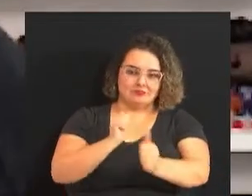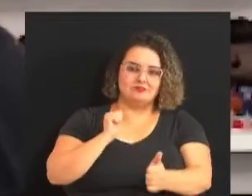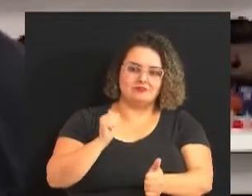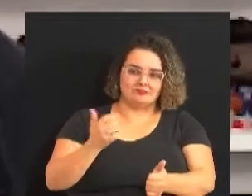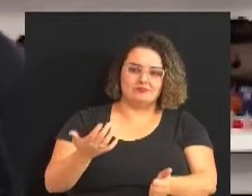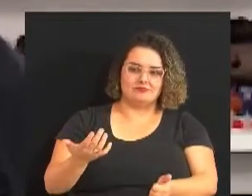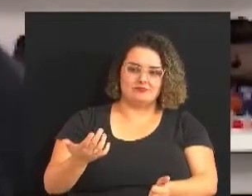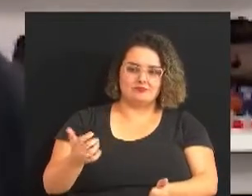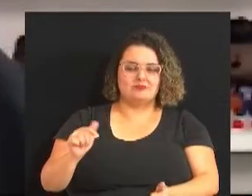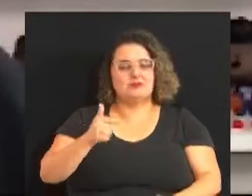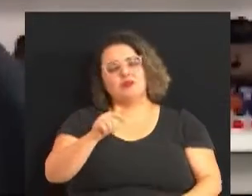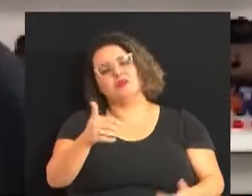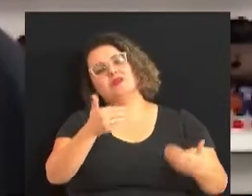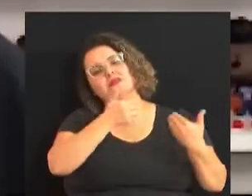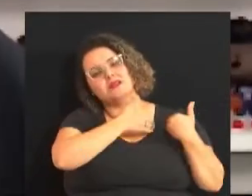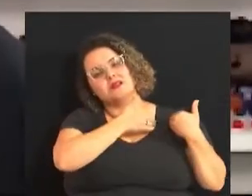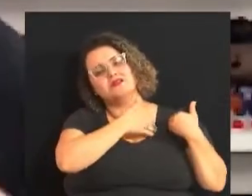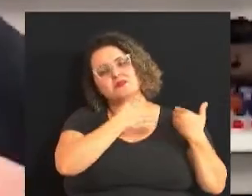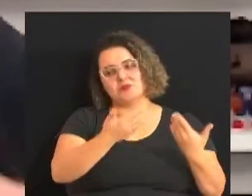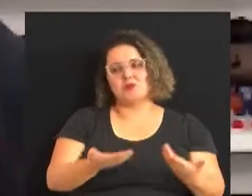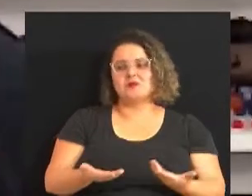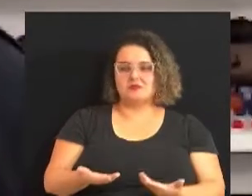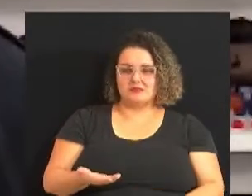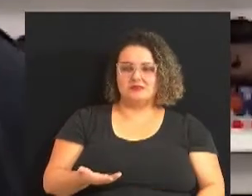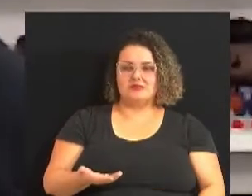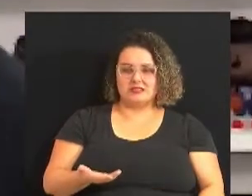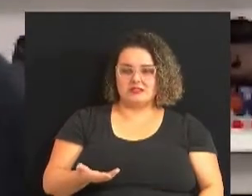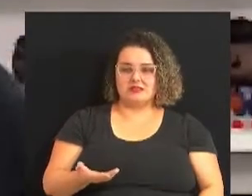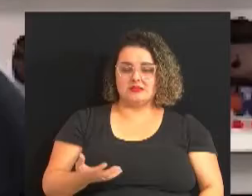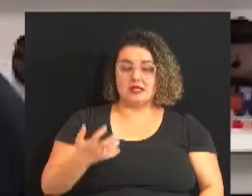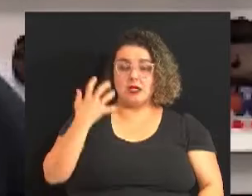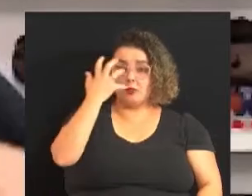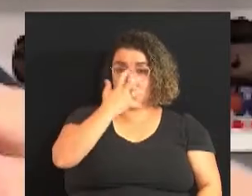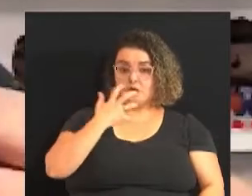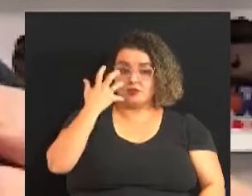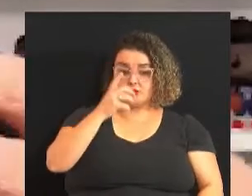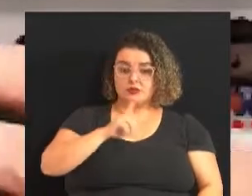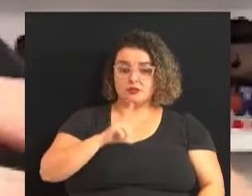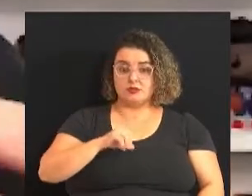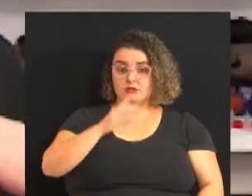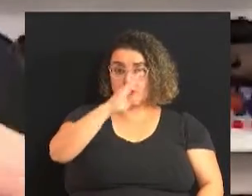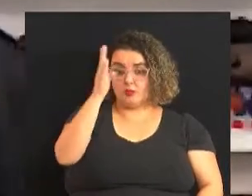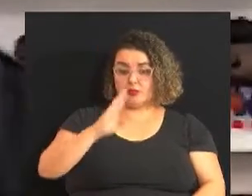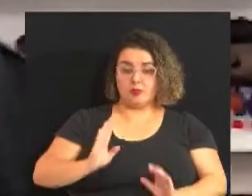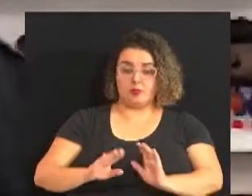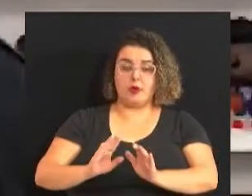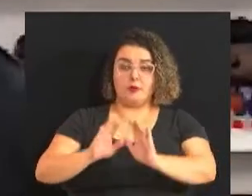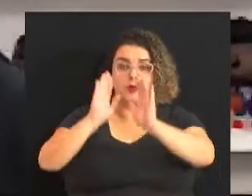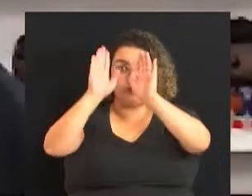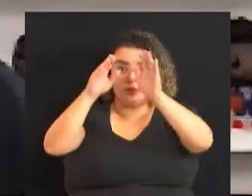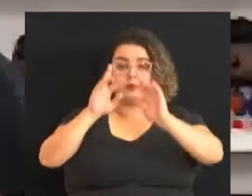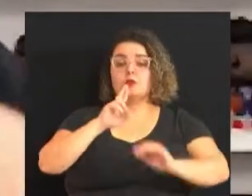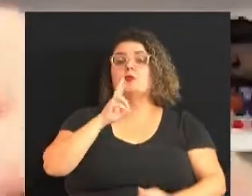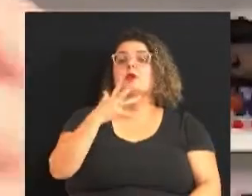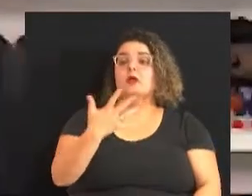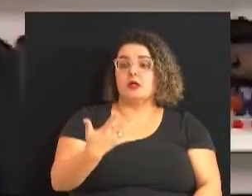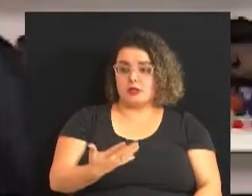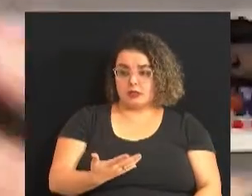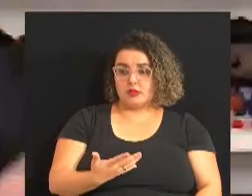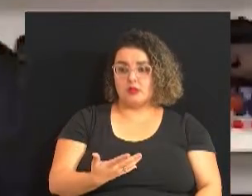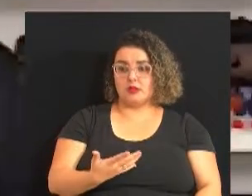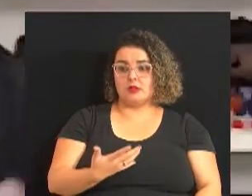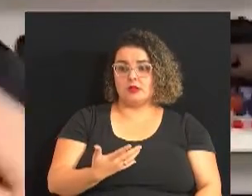essa responsabilidade assim, a paixão que tem o brasileiro pelo basquete e a paixão por resultados e